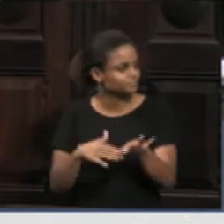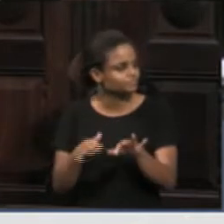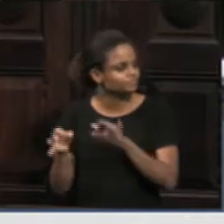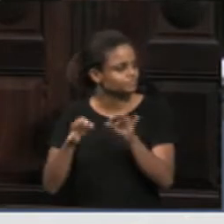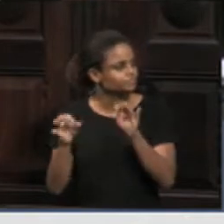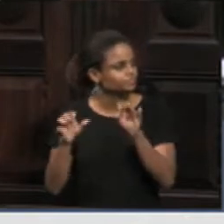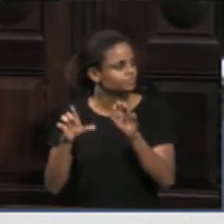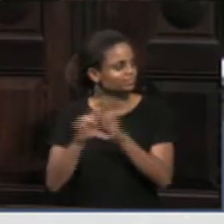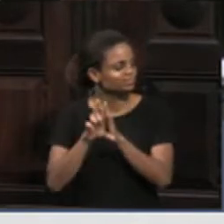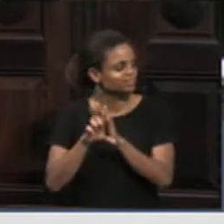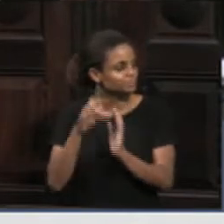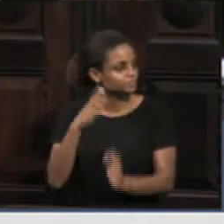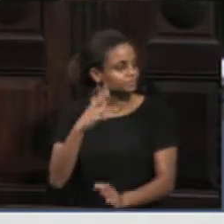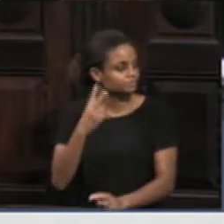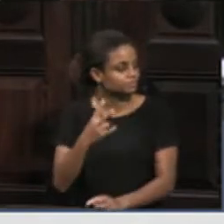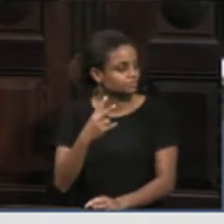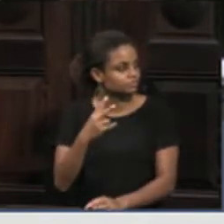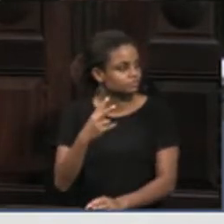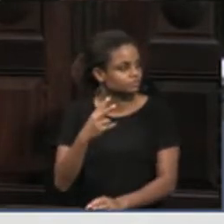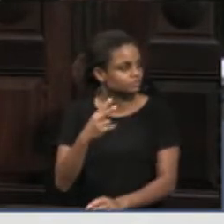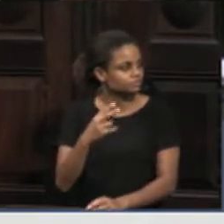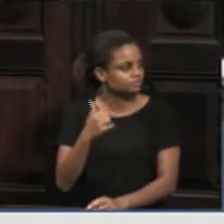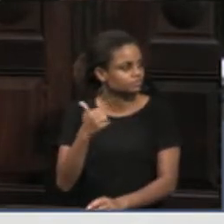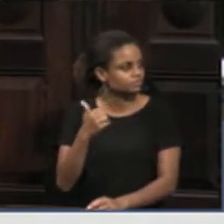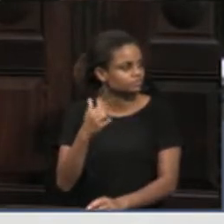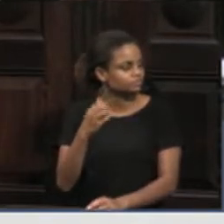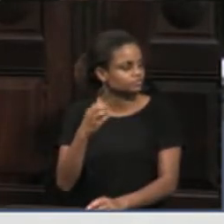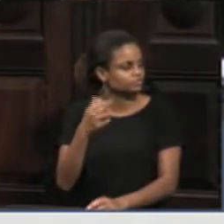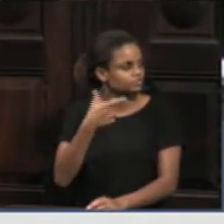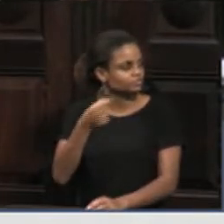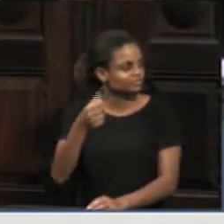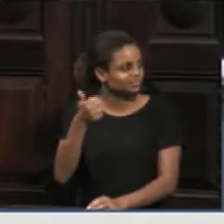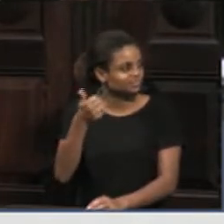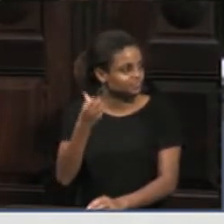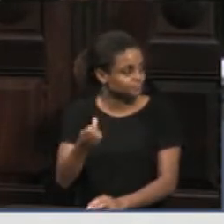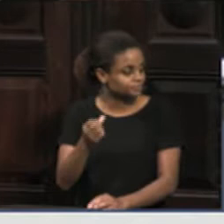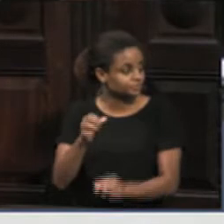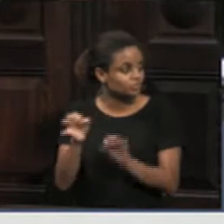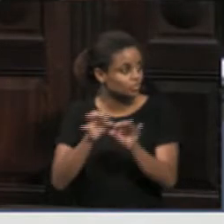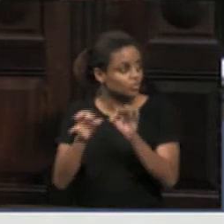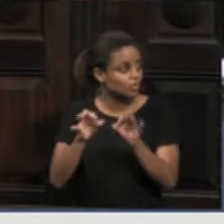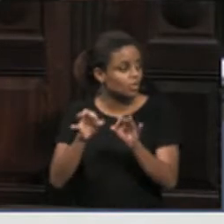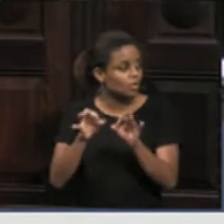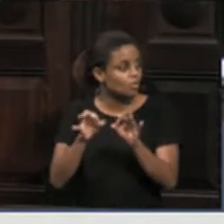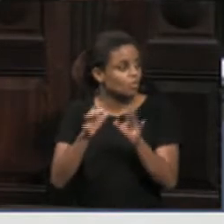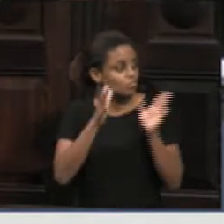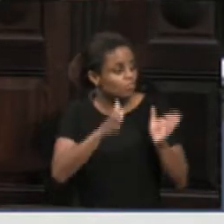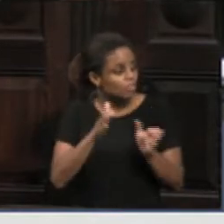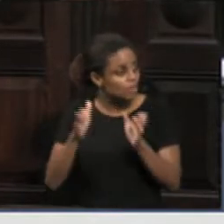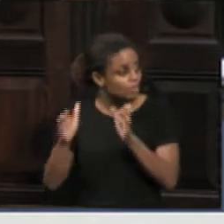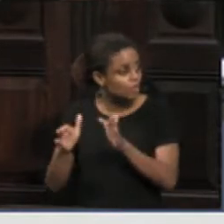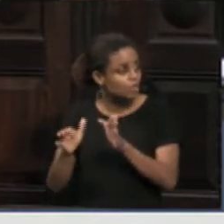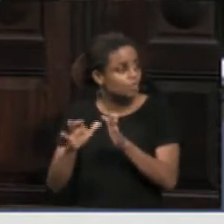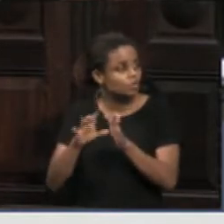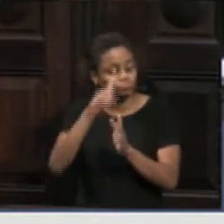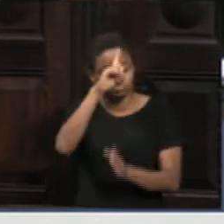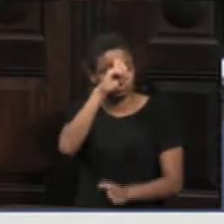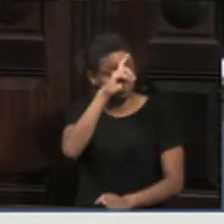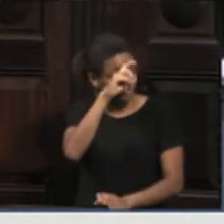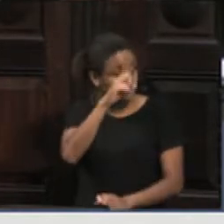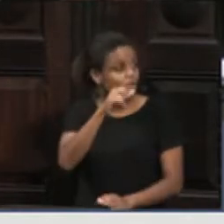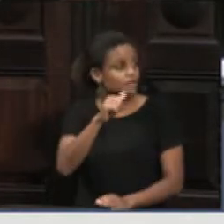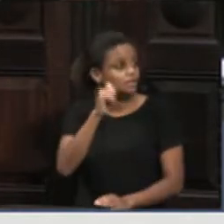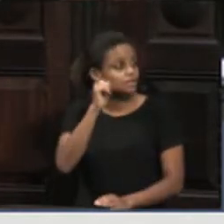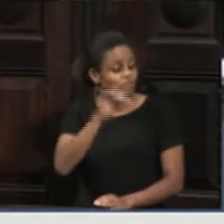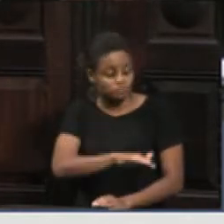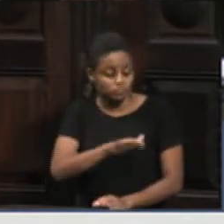de 2016, que cria o programa pedagógico hospitalar destinado às crianças e adolescentes hospitalizados do âmbito do Estado do Rio de